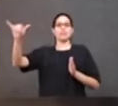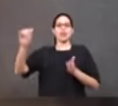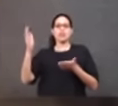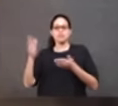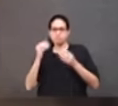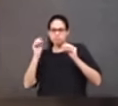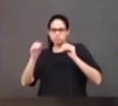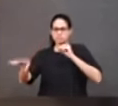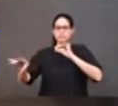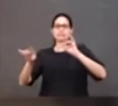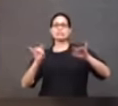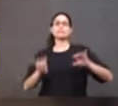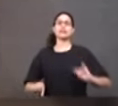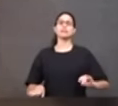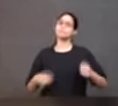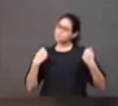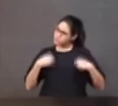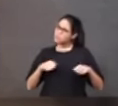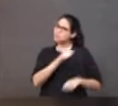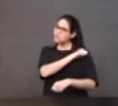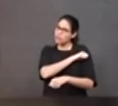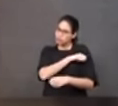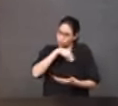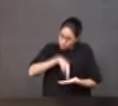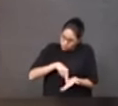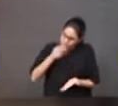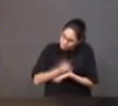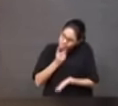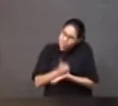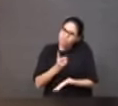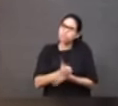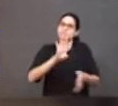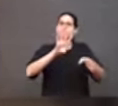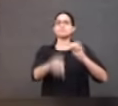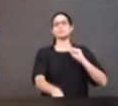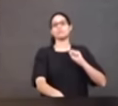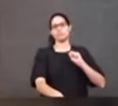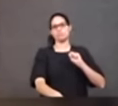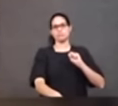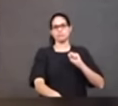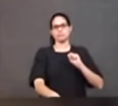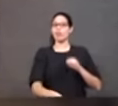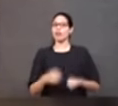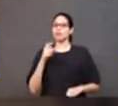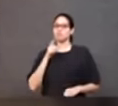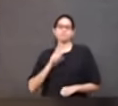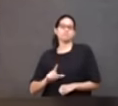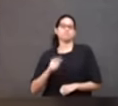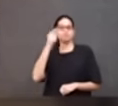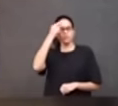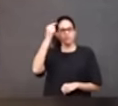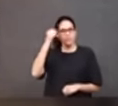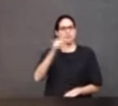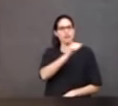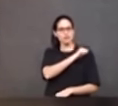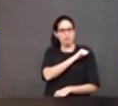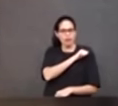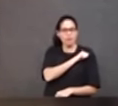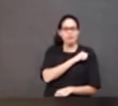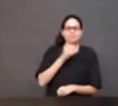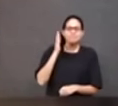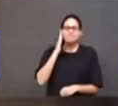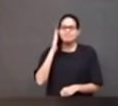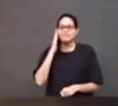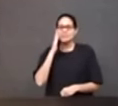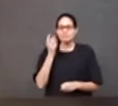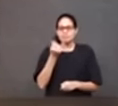na permanência do estudante, porque com isso as unidades também terão maior inserção na distribuição dos nossos recursos. Portanto,